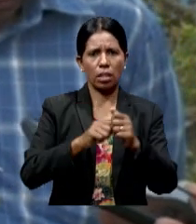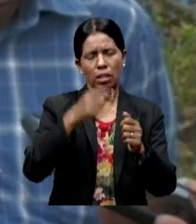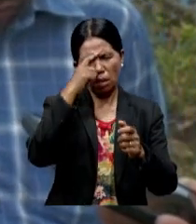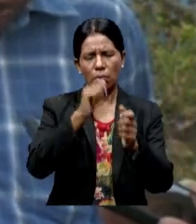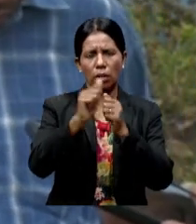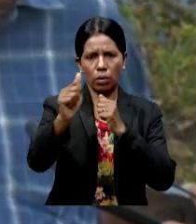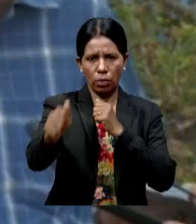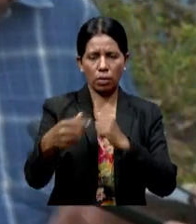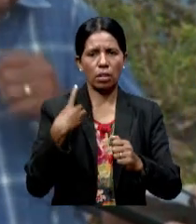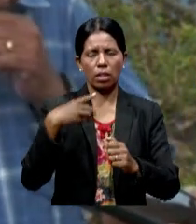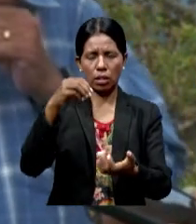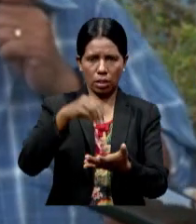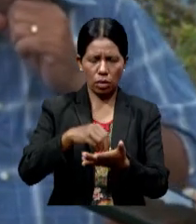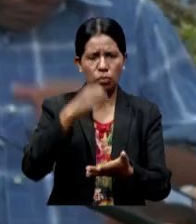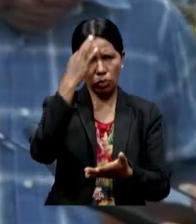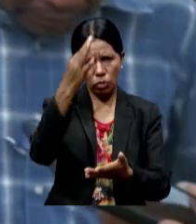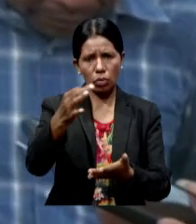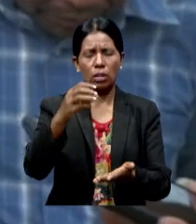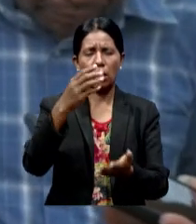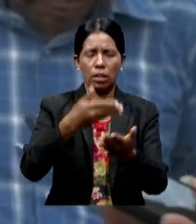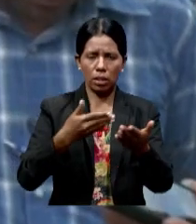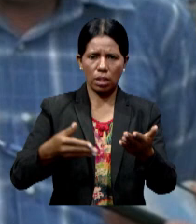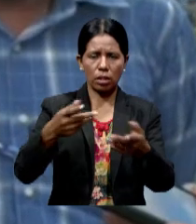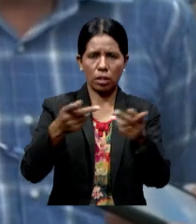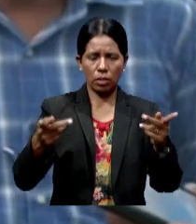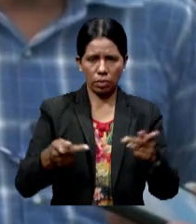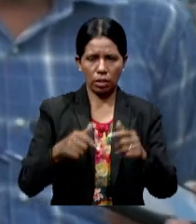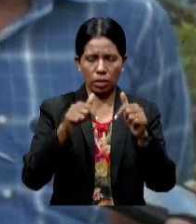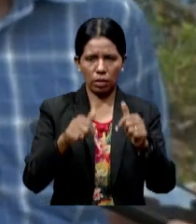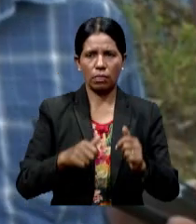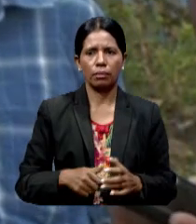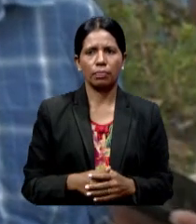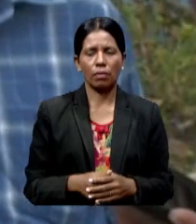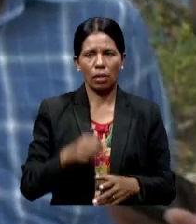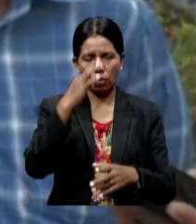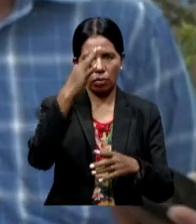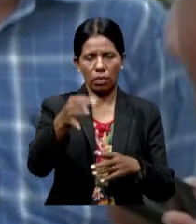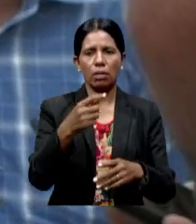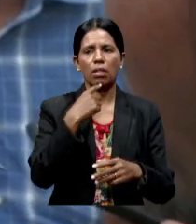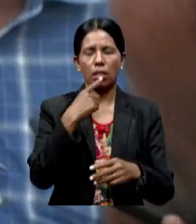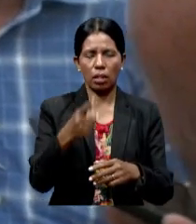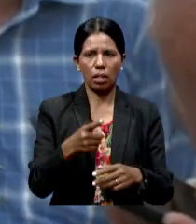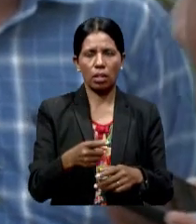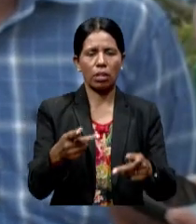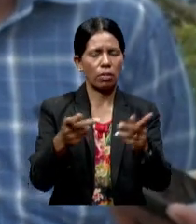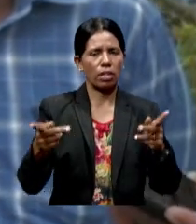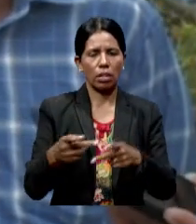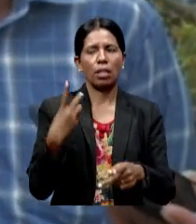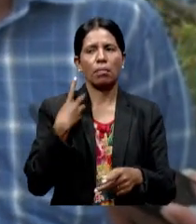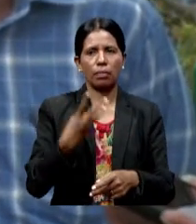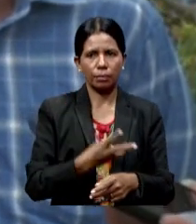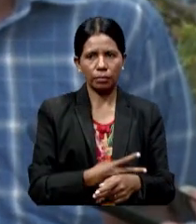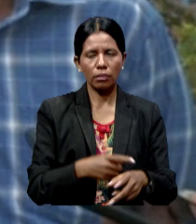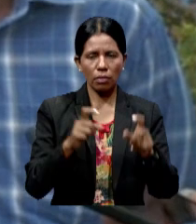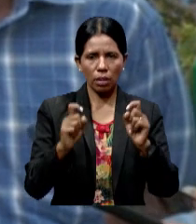rai per pa futuro ba ira sa san sire fatine la ia reklamasaun ne be mak futuro mai reklama kata gida ne rai ne aminian antau